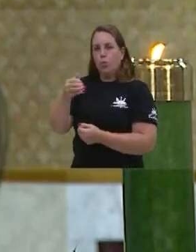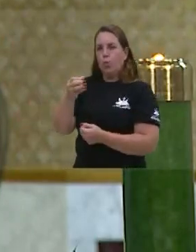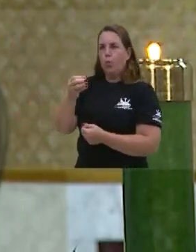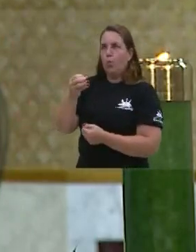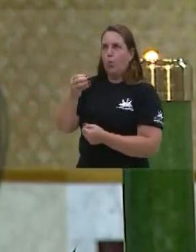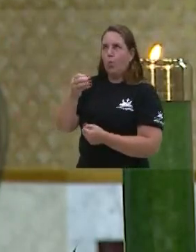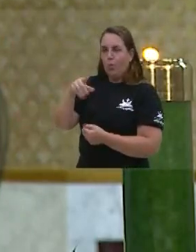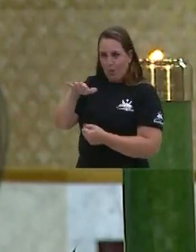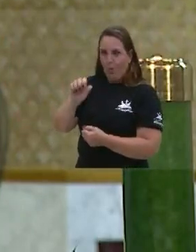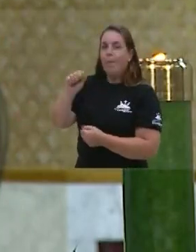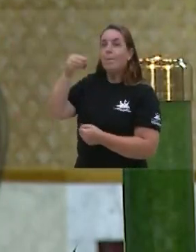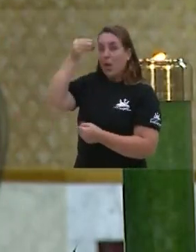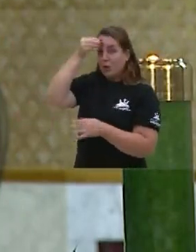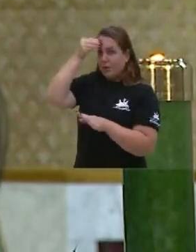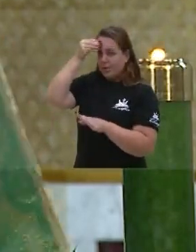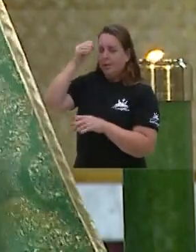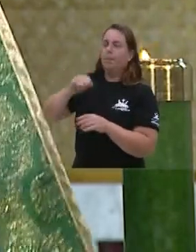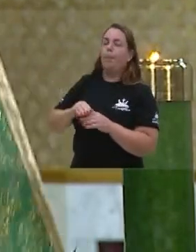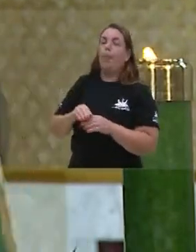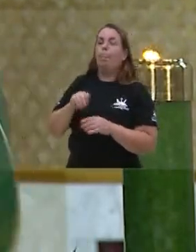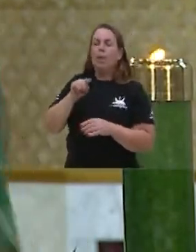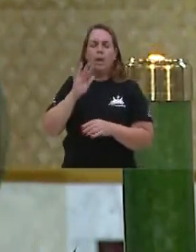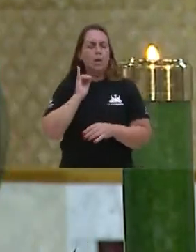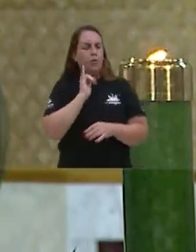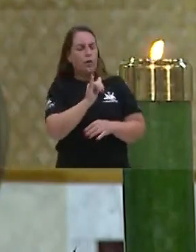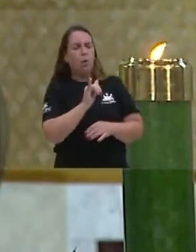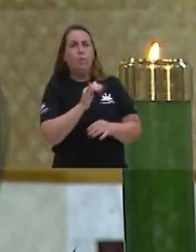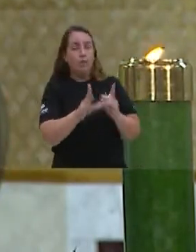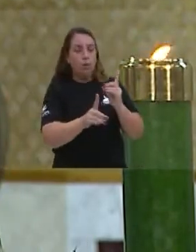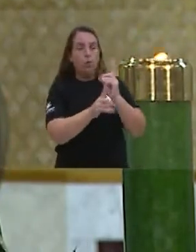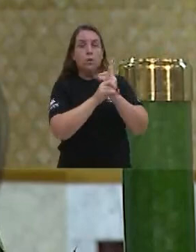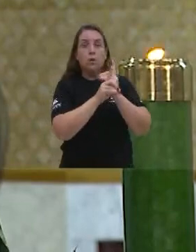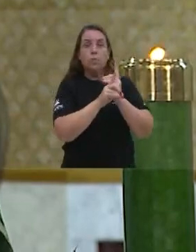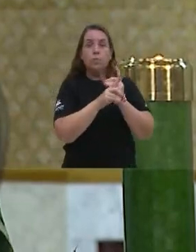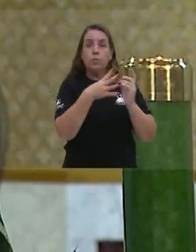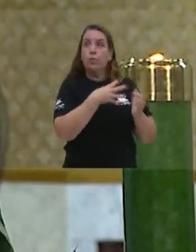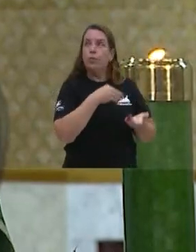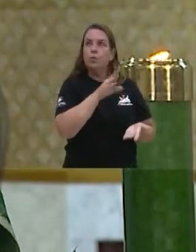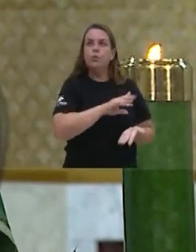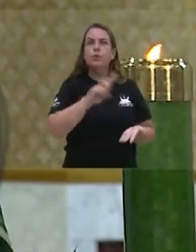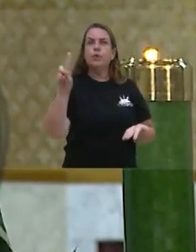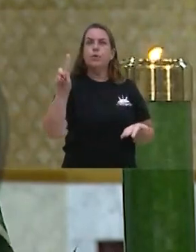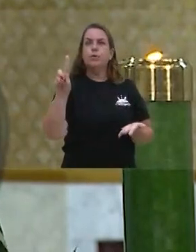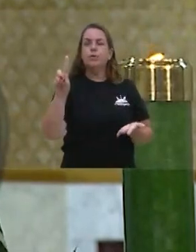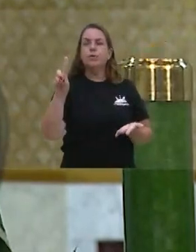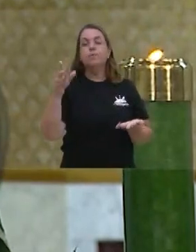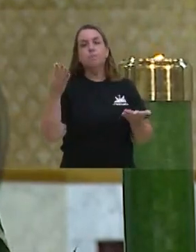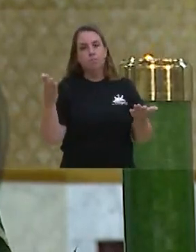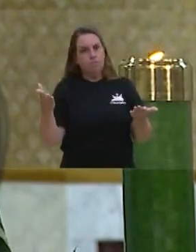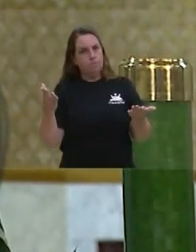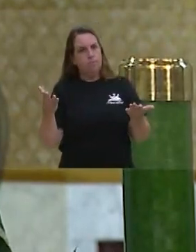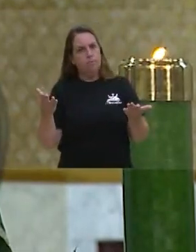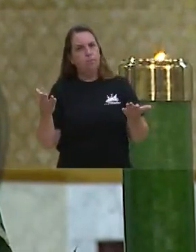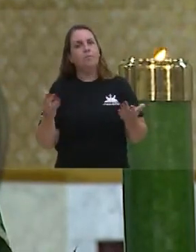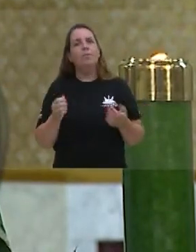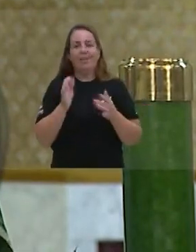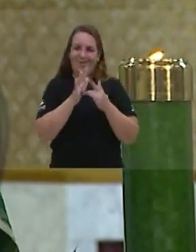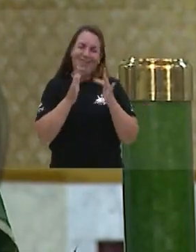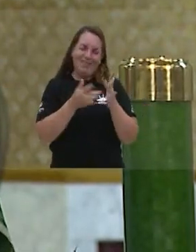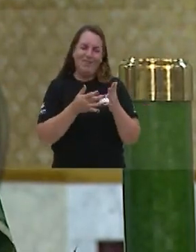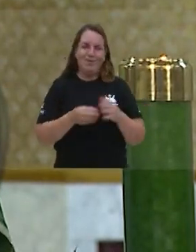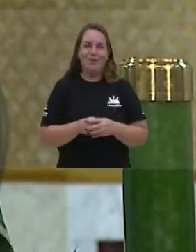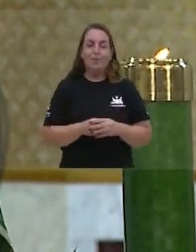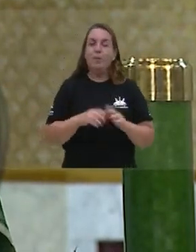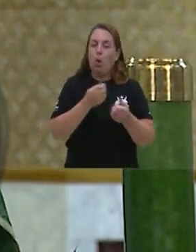dizendo, e lhe disse: Encontramos o Messias, que quer dizer Cristo.